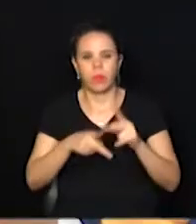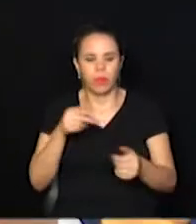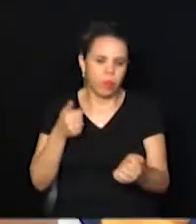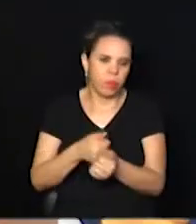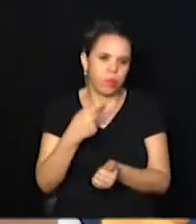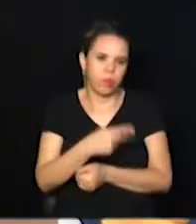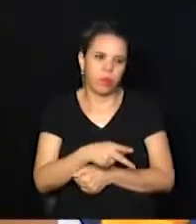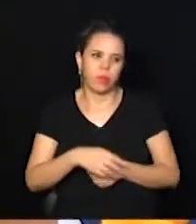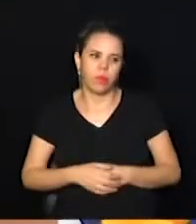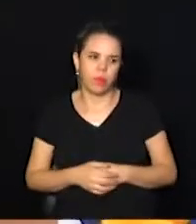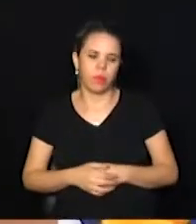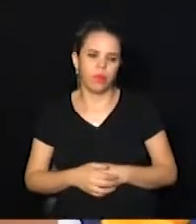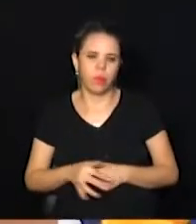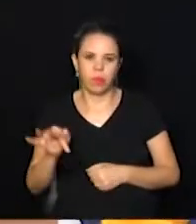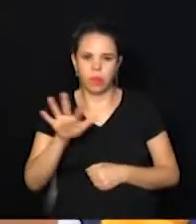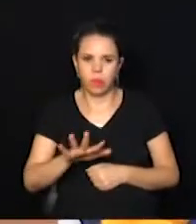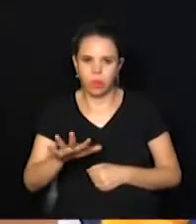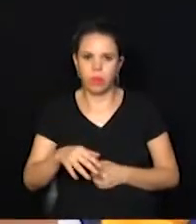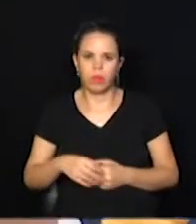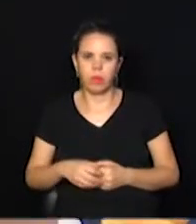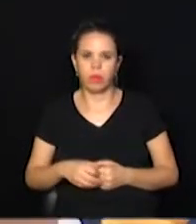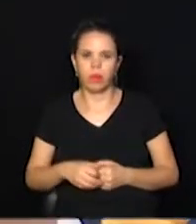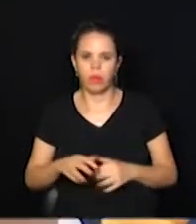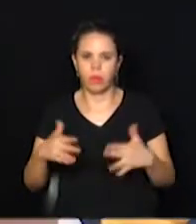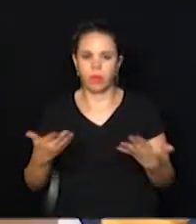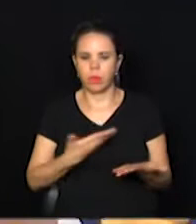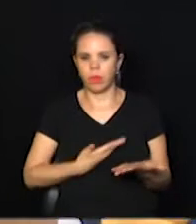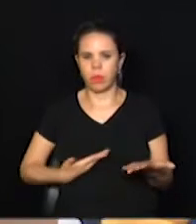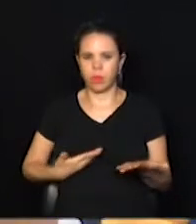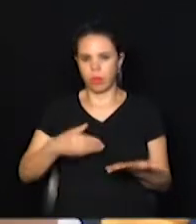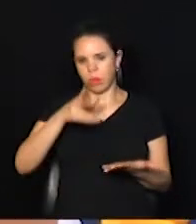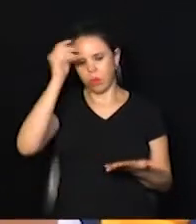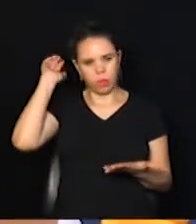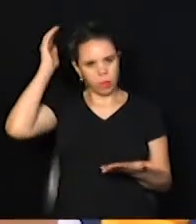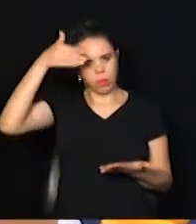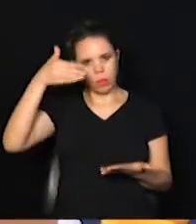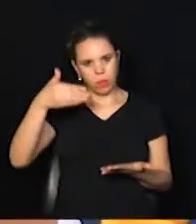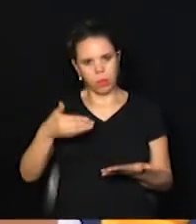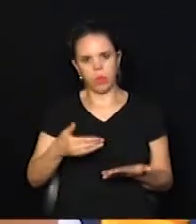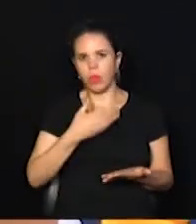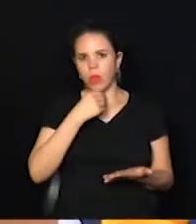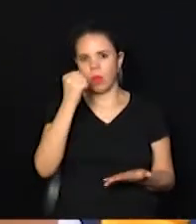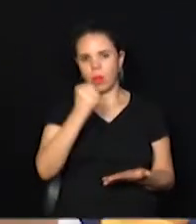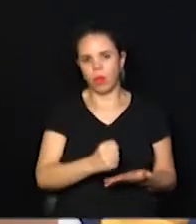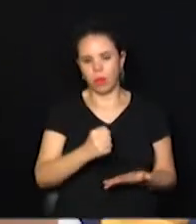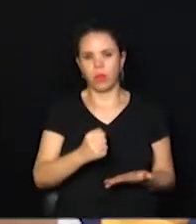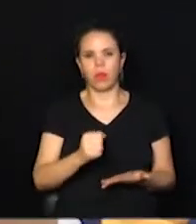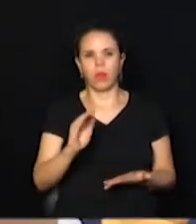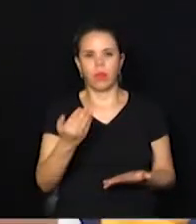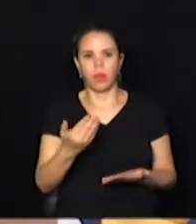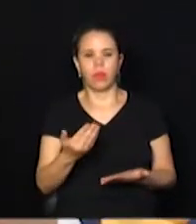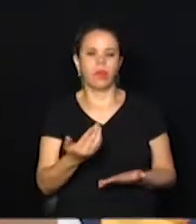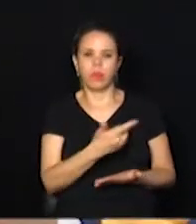próximas, que a federalização, quando o governo da República é dirigido por um genocida fascista e anti-direitos